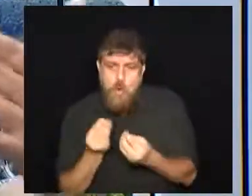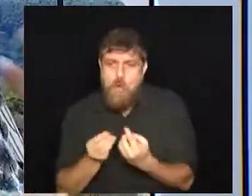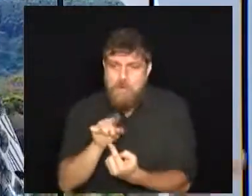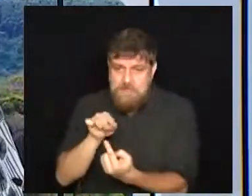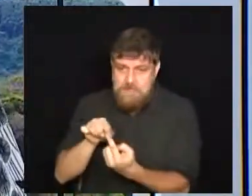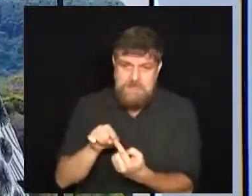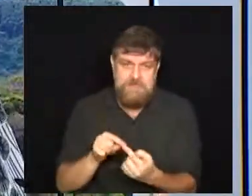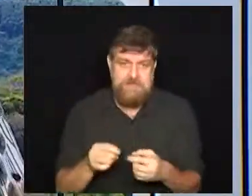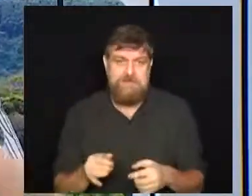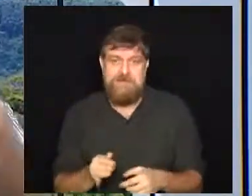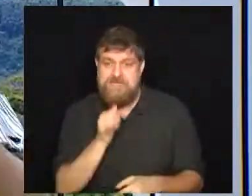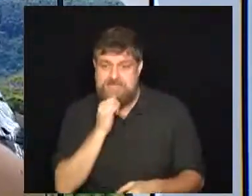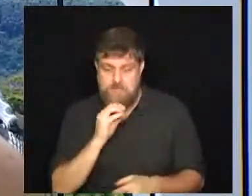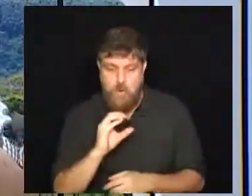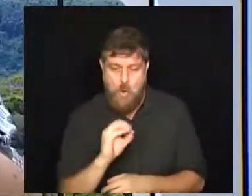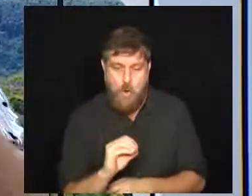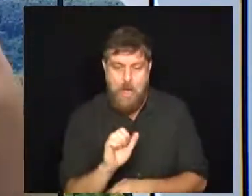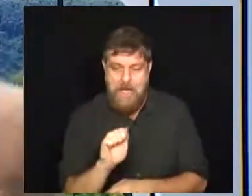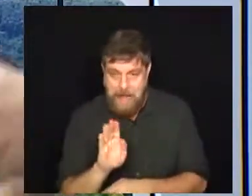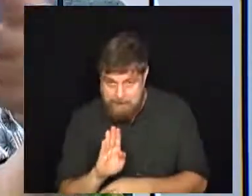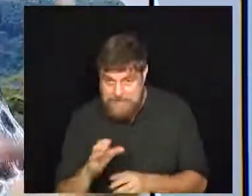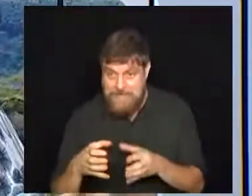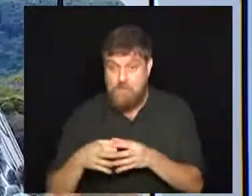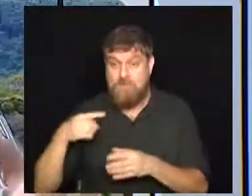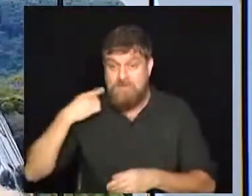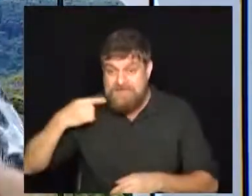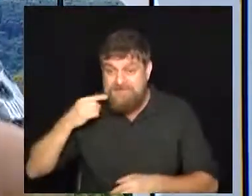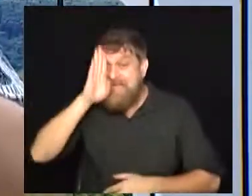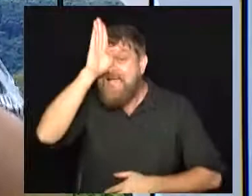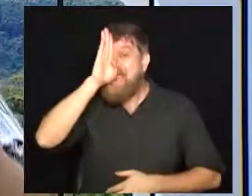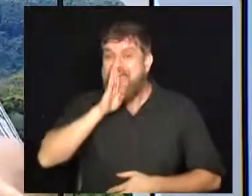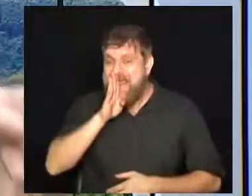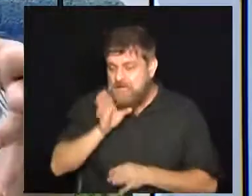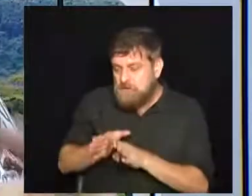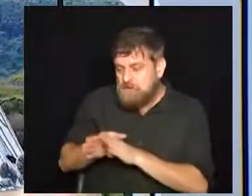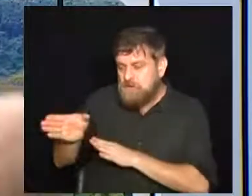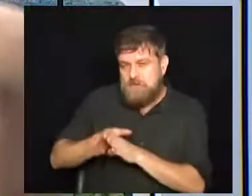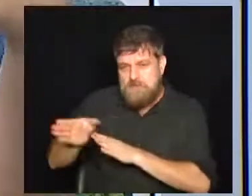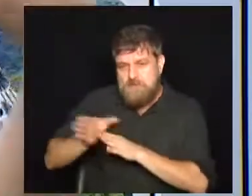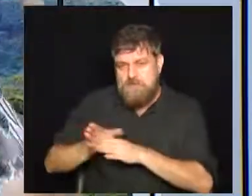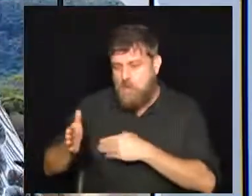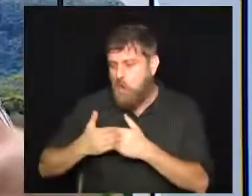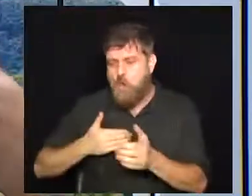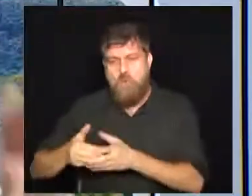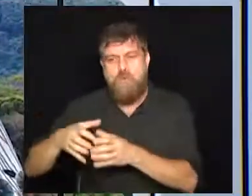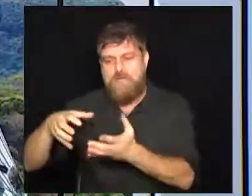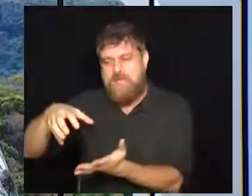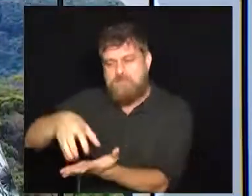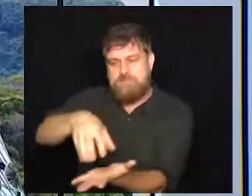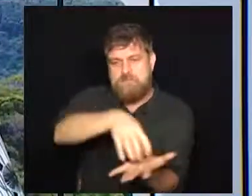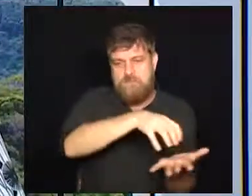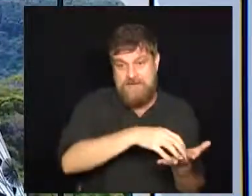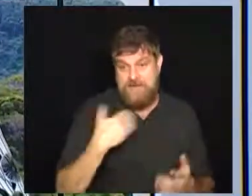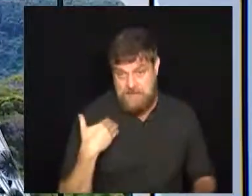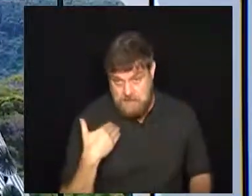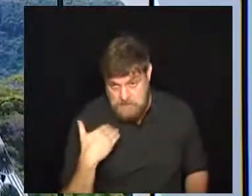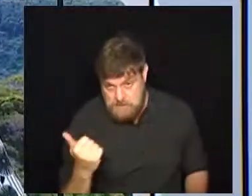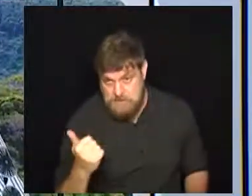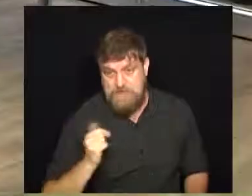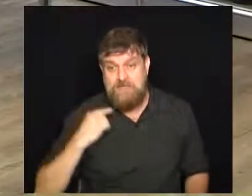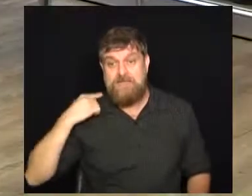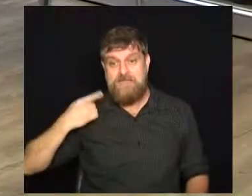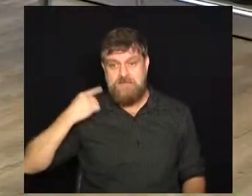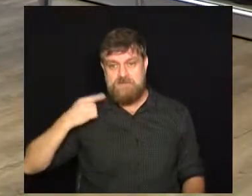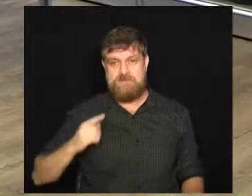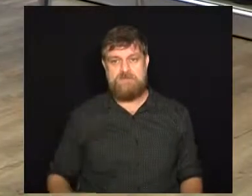ela ajuda em que sentido? Nós damos orientação jurídica gratuita em todos os lugares, voluntariamente, que nos chamarem. E não ter medo